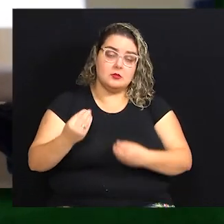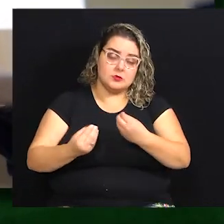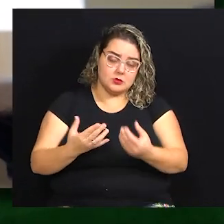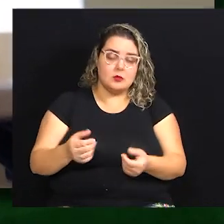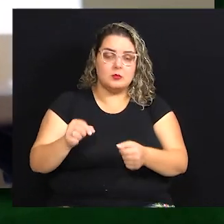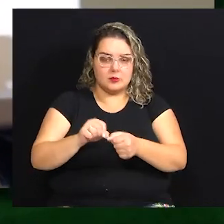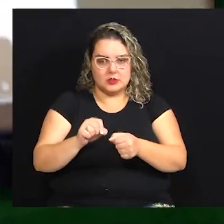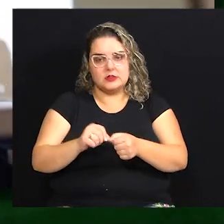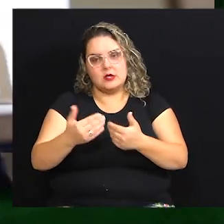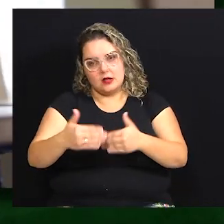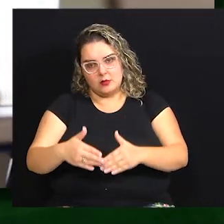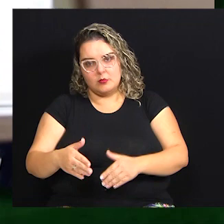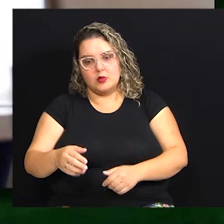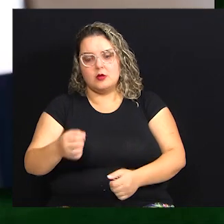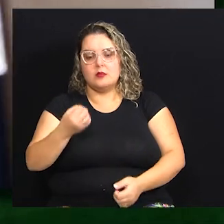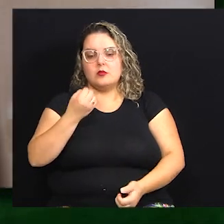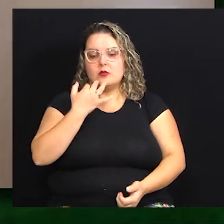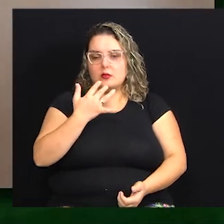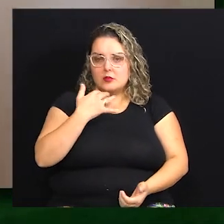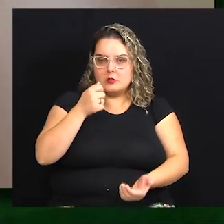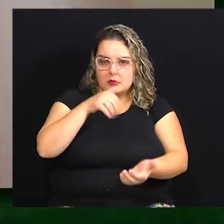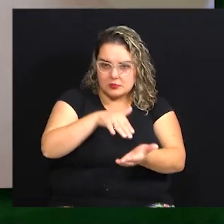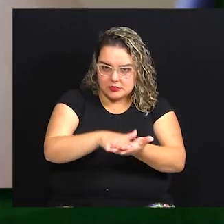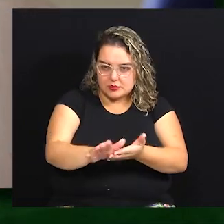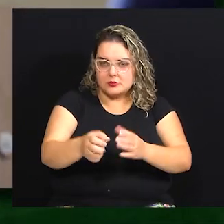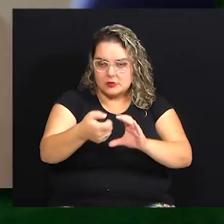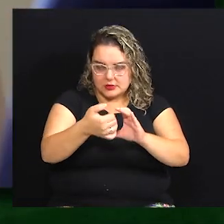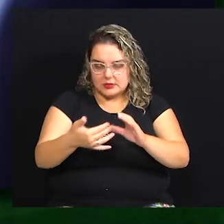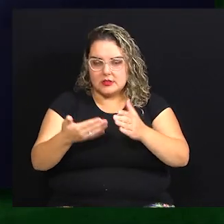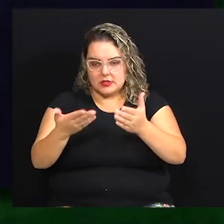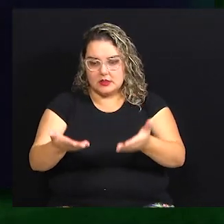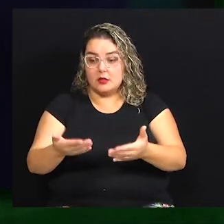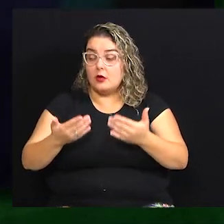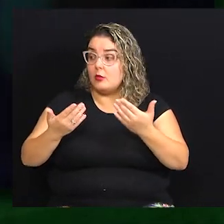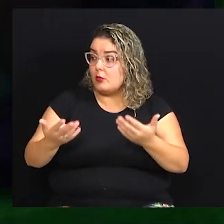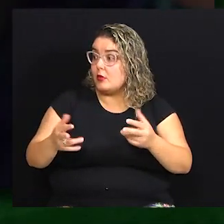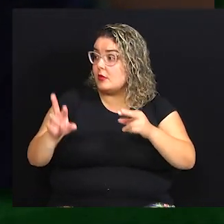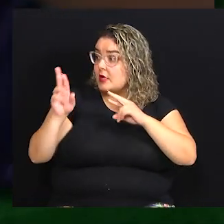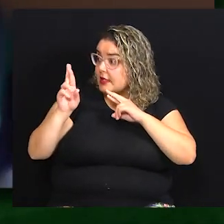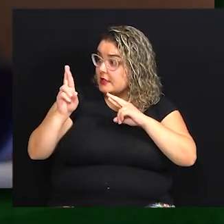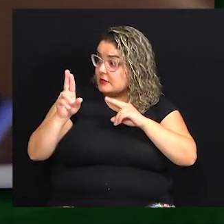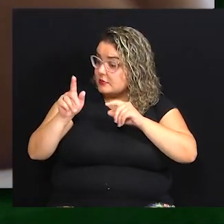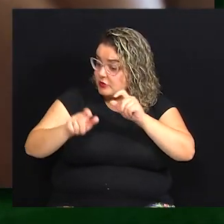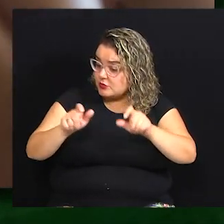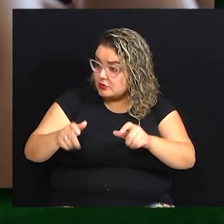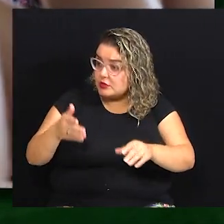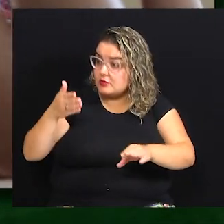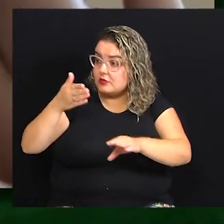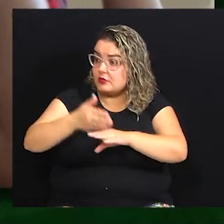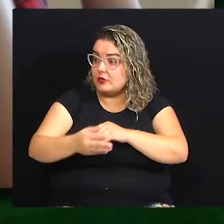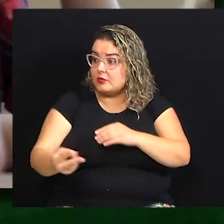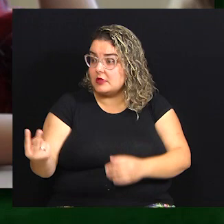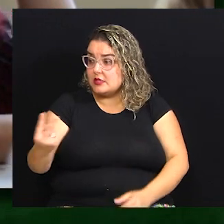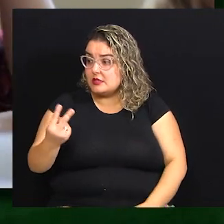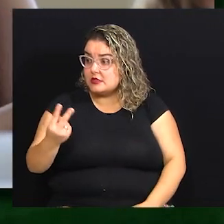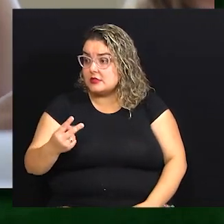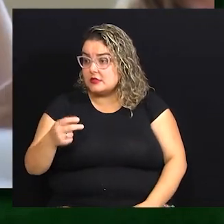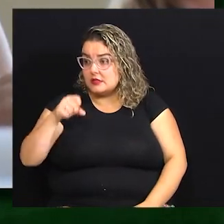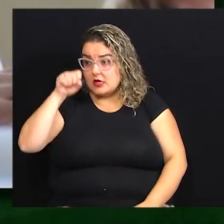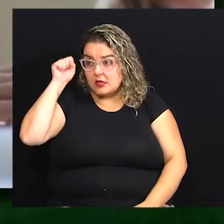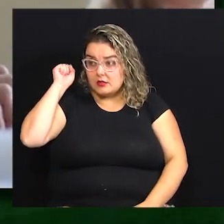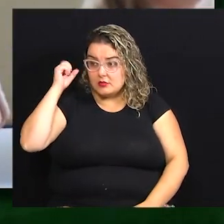condições de realizar a prova impressa com essas características. Bom, e a expectativa do pessoal que foi para a segunda fase